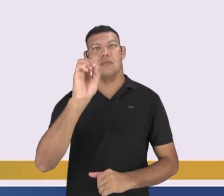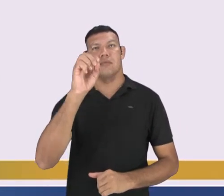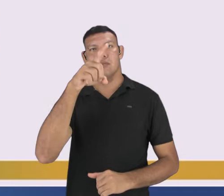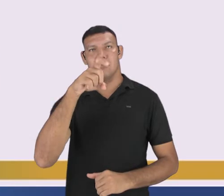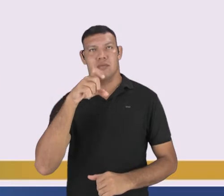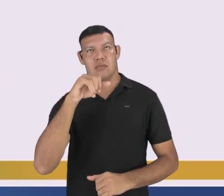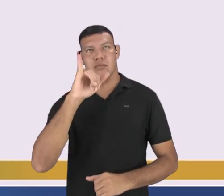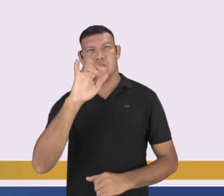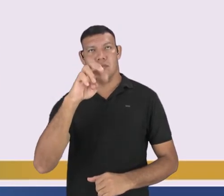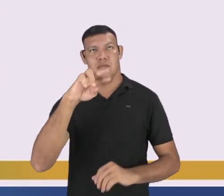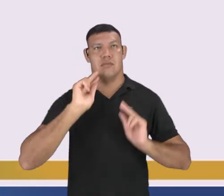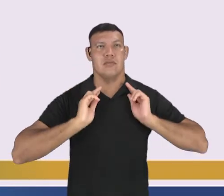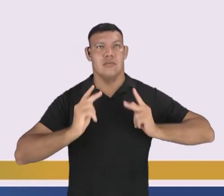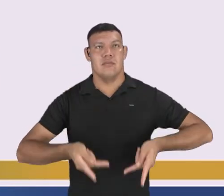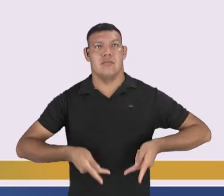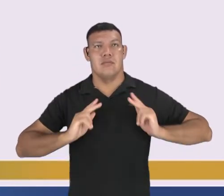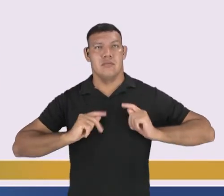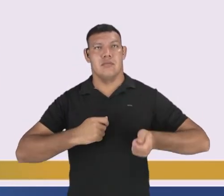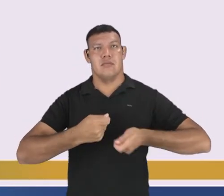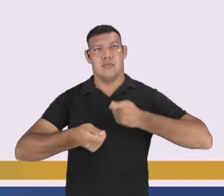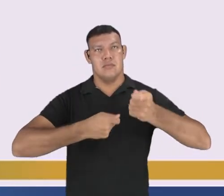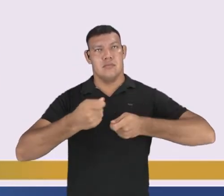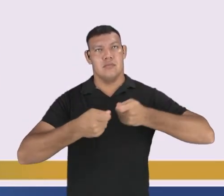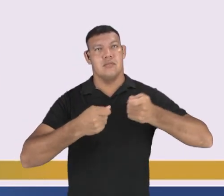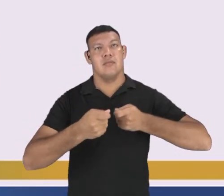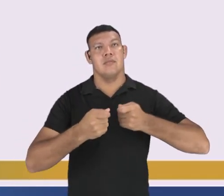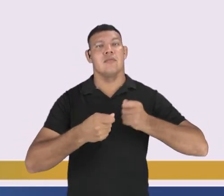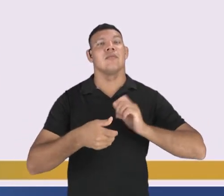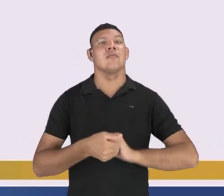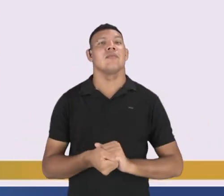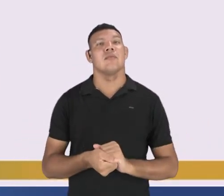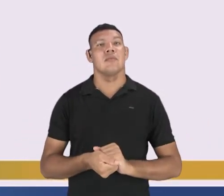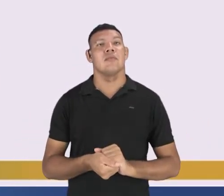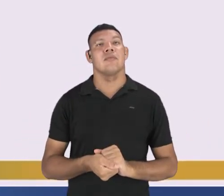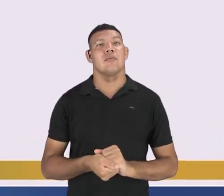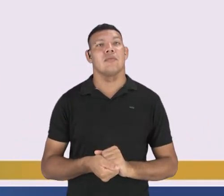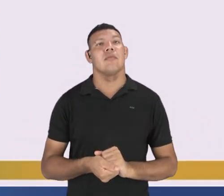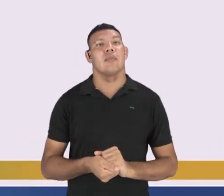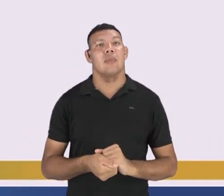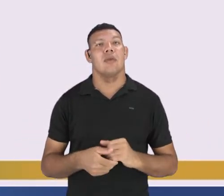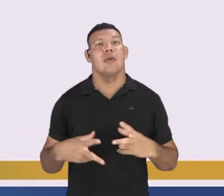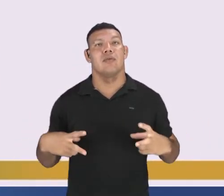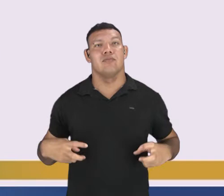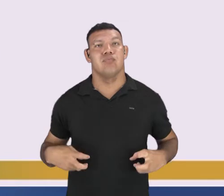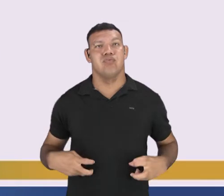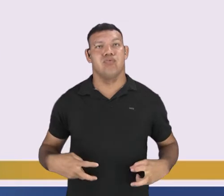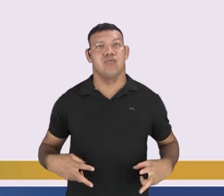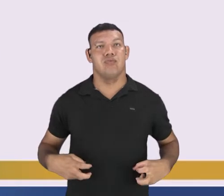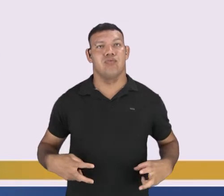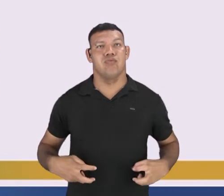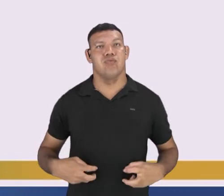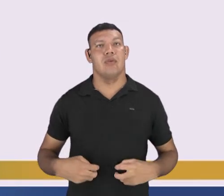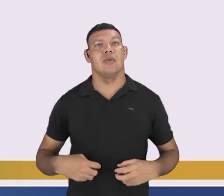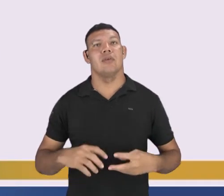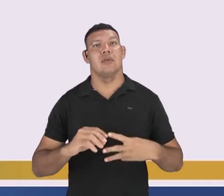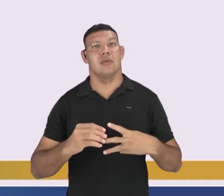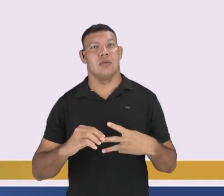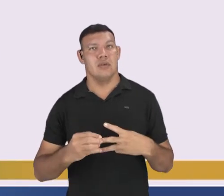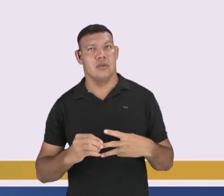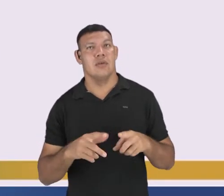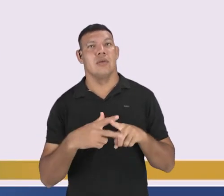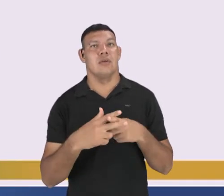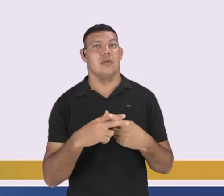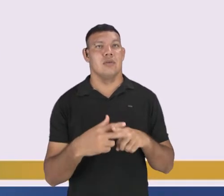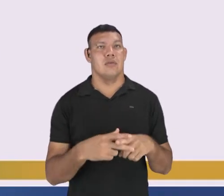controla a velocidade do metabolismo celular e a manutenção do peso, calor corporal, crescimento e ritmo cardíaco.